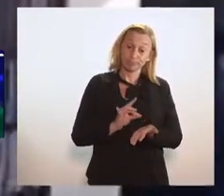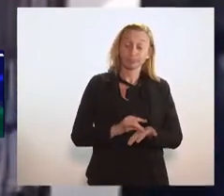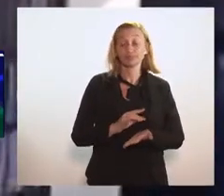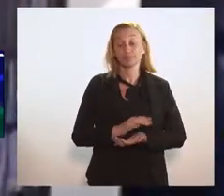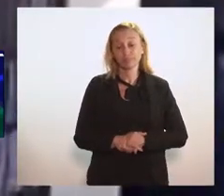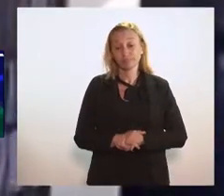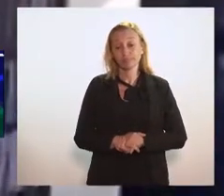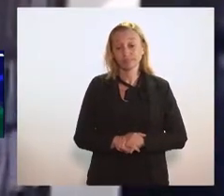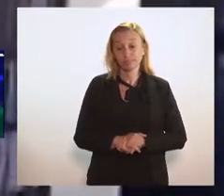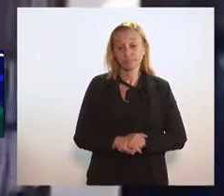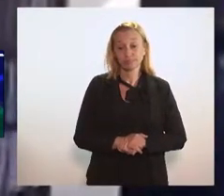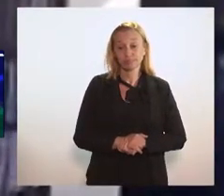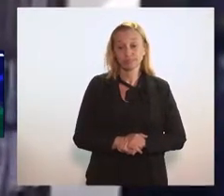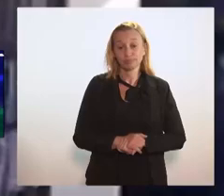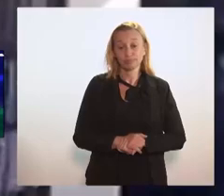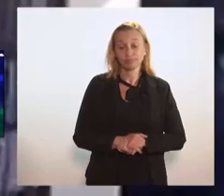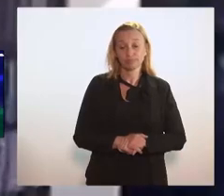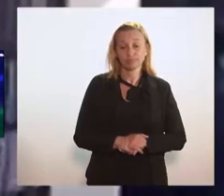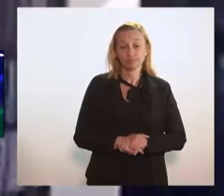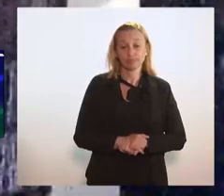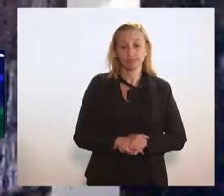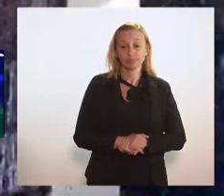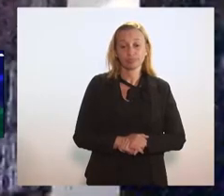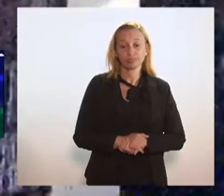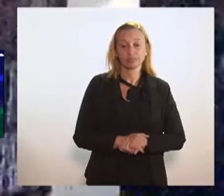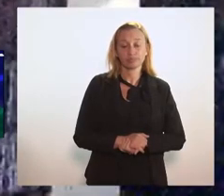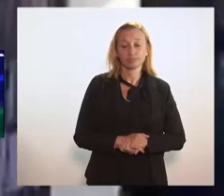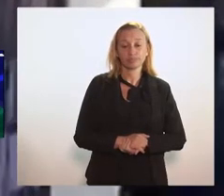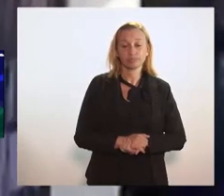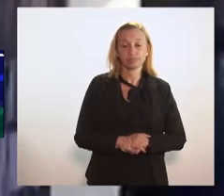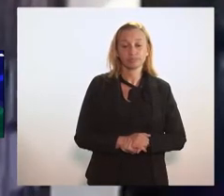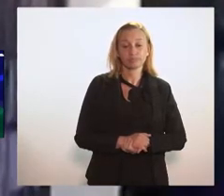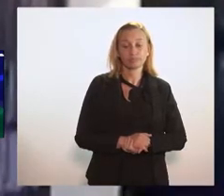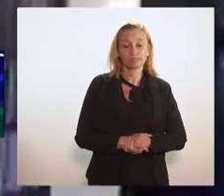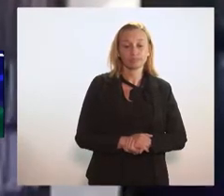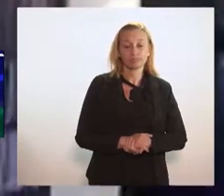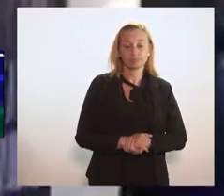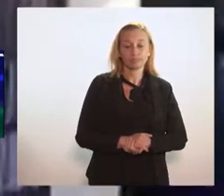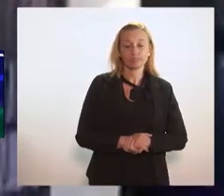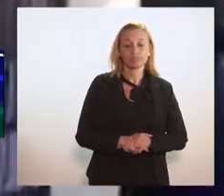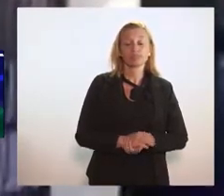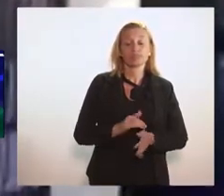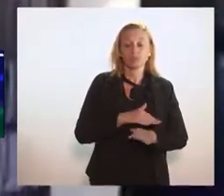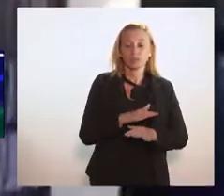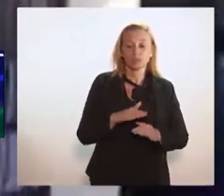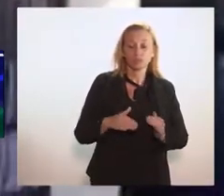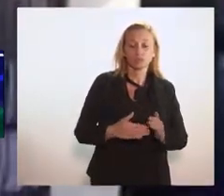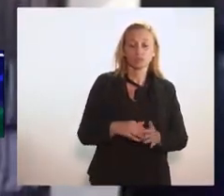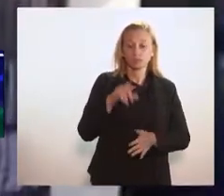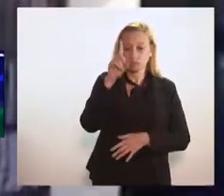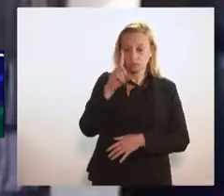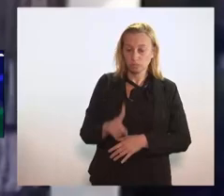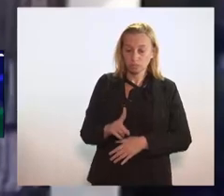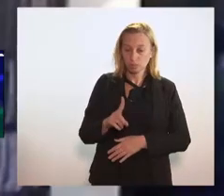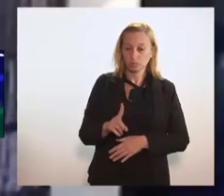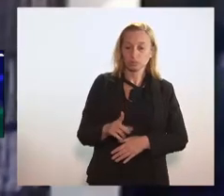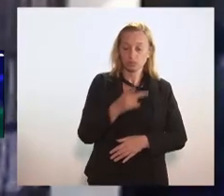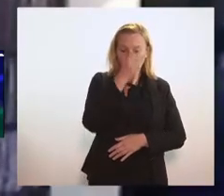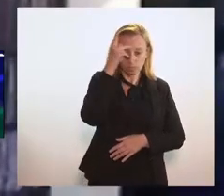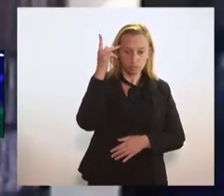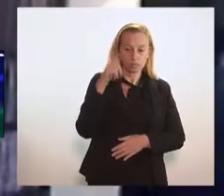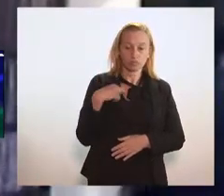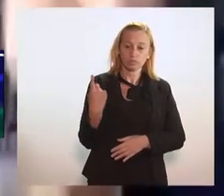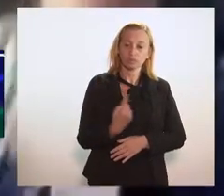vista como um cumprimento do dever de todo cidadão, de toda cidadã do nosso